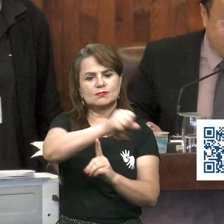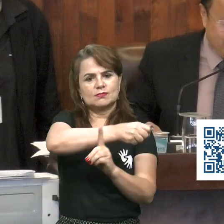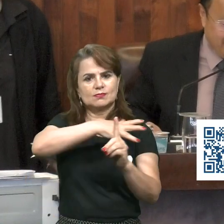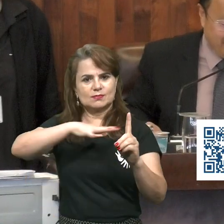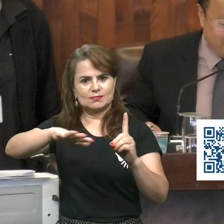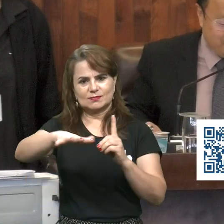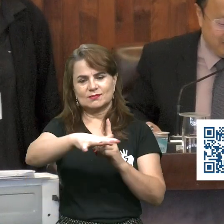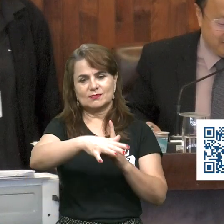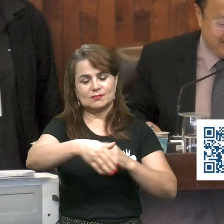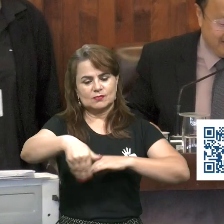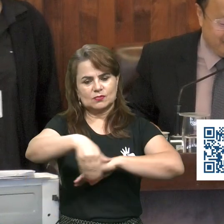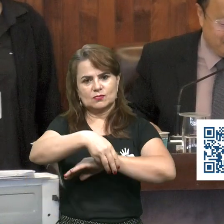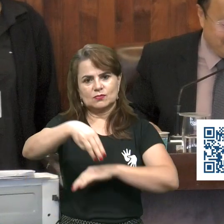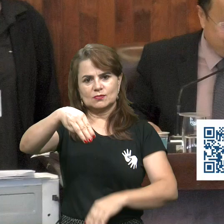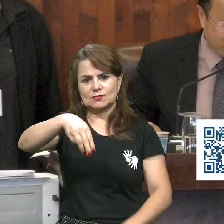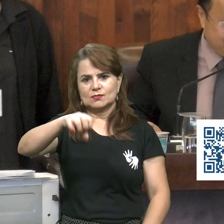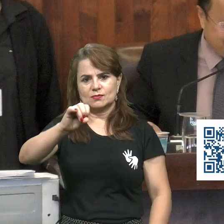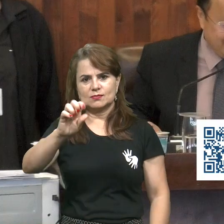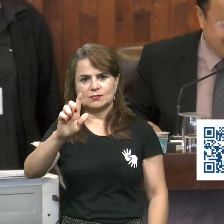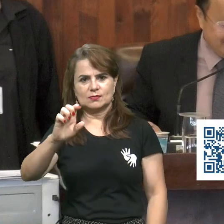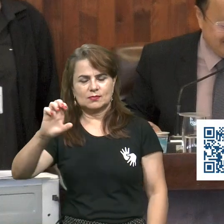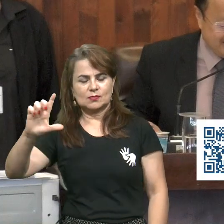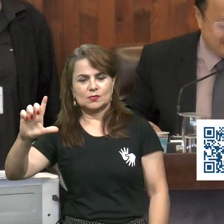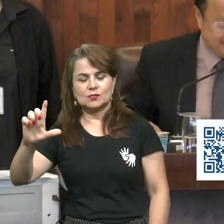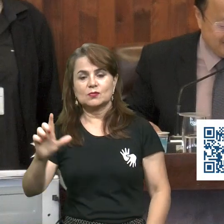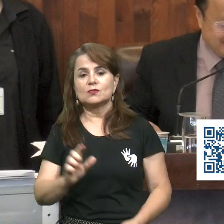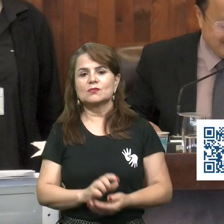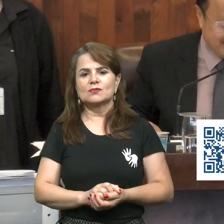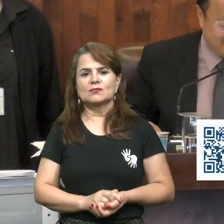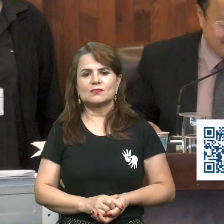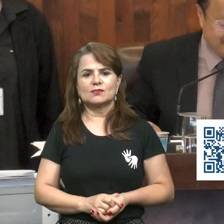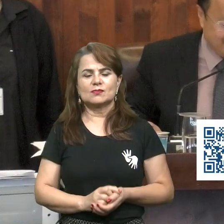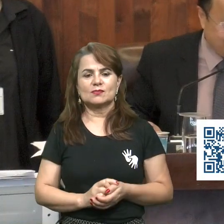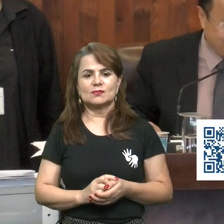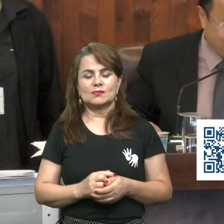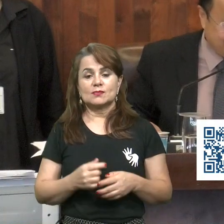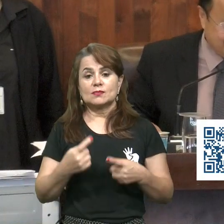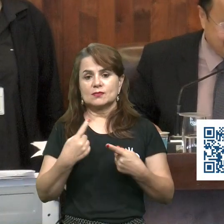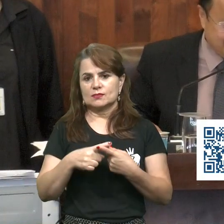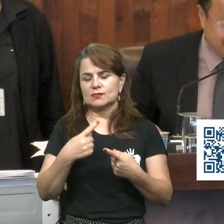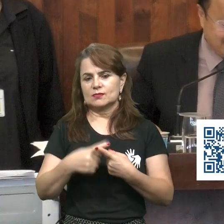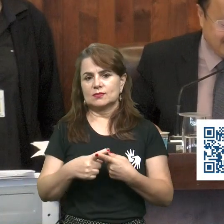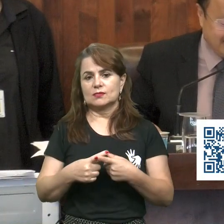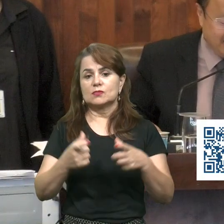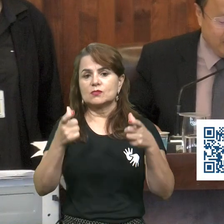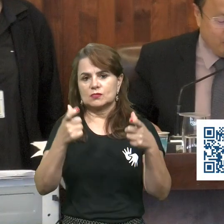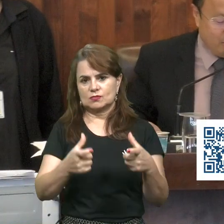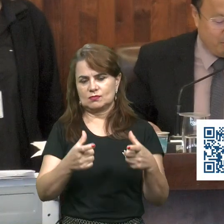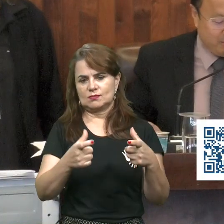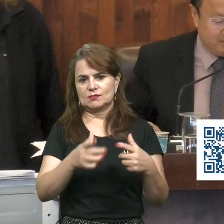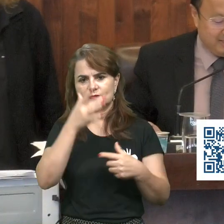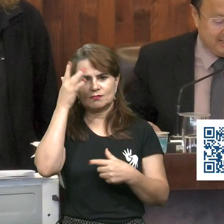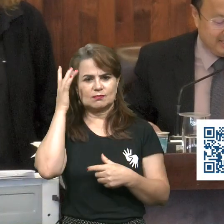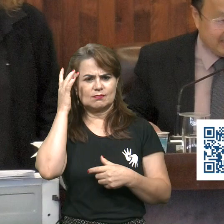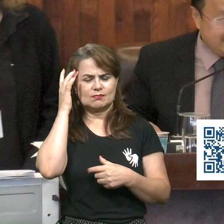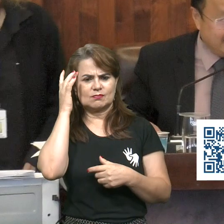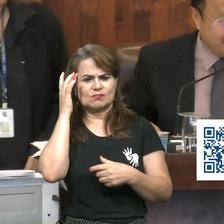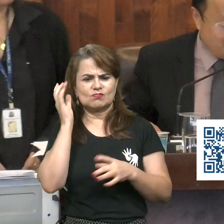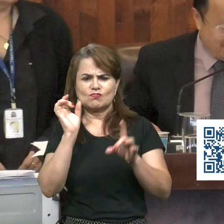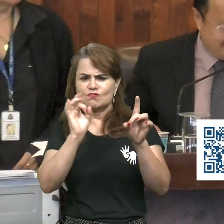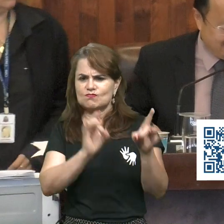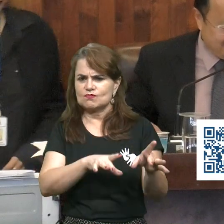localizado na rua Miguel Murijo Neto, no bairro Professora Liliana de Souza Gonzaga, considerando que o local está sendo utilizado como um ponto de